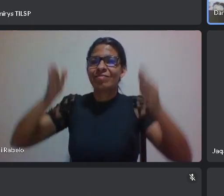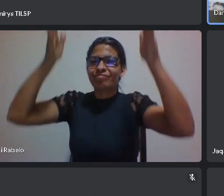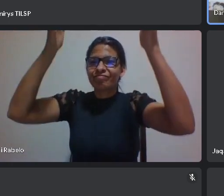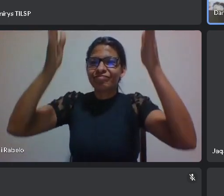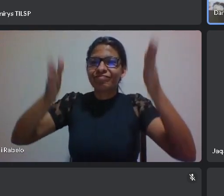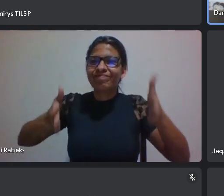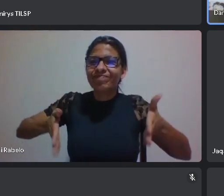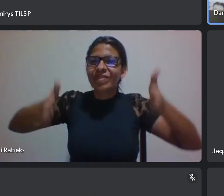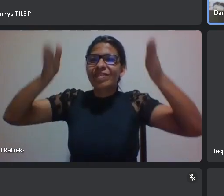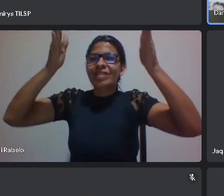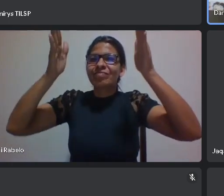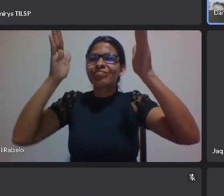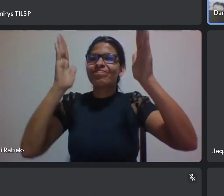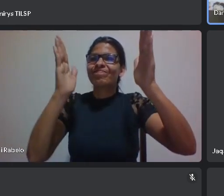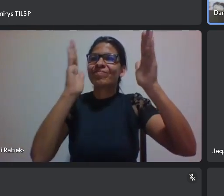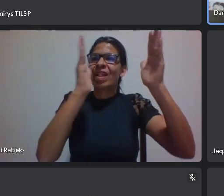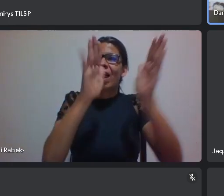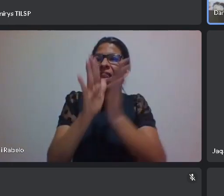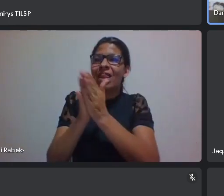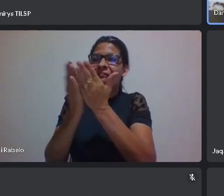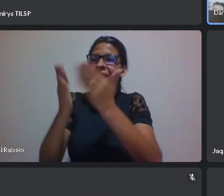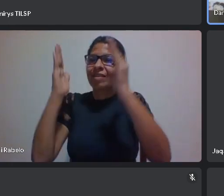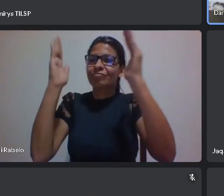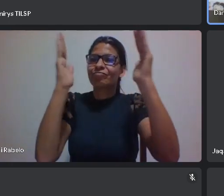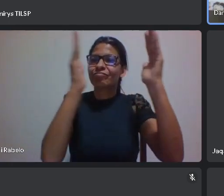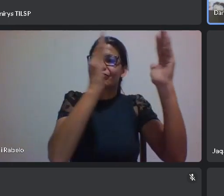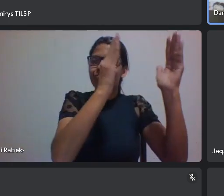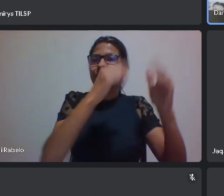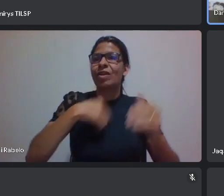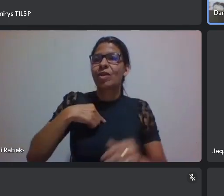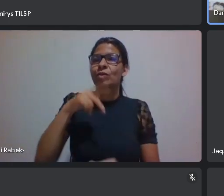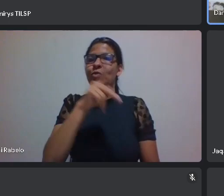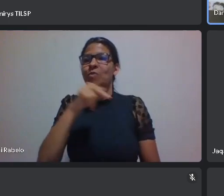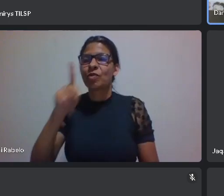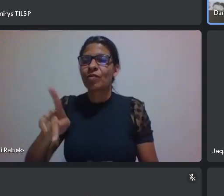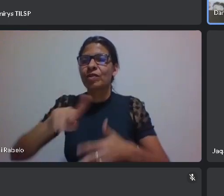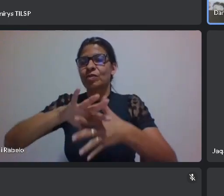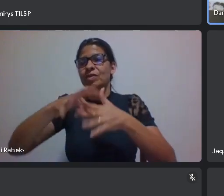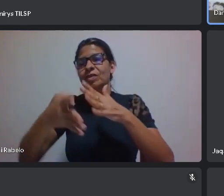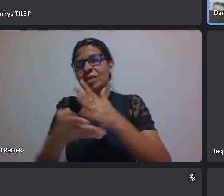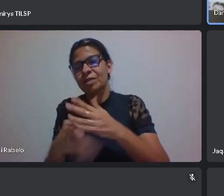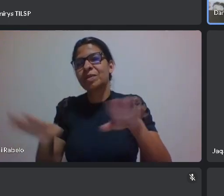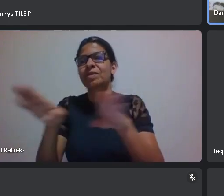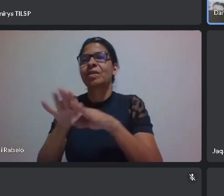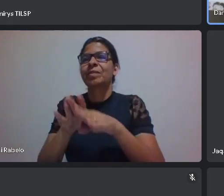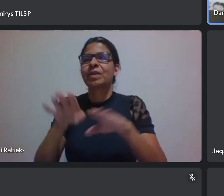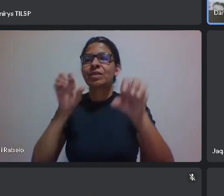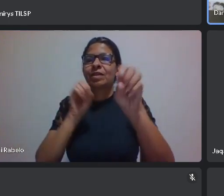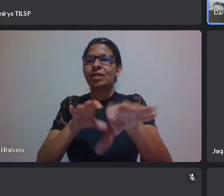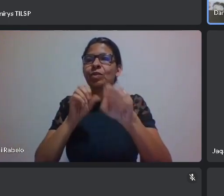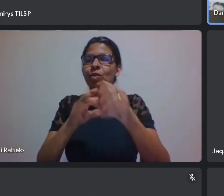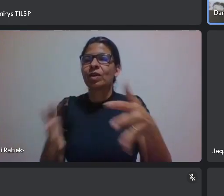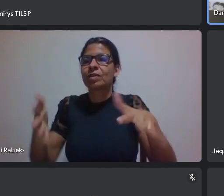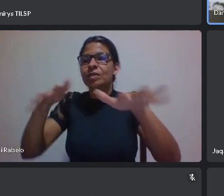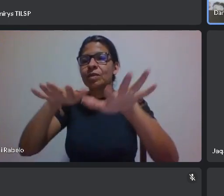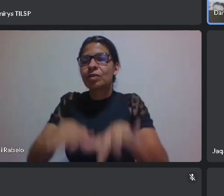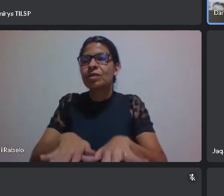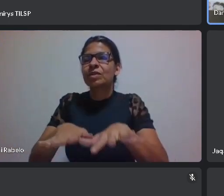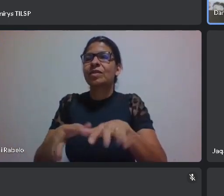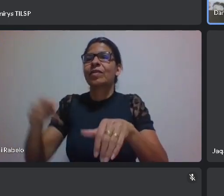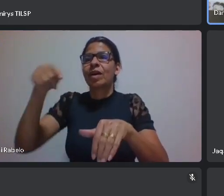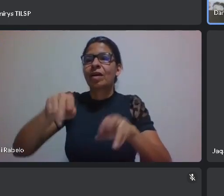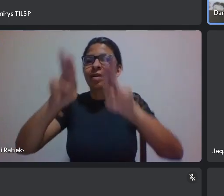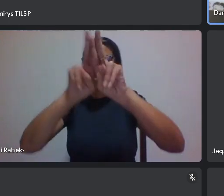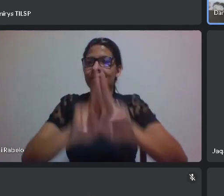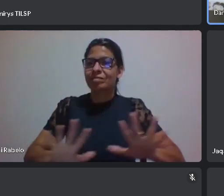diversos livros. Eu sou professora de Libras e de Educação Inclusiva aqui na UFSB, no campus